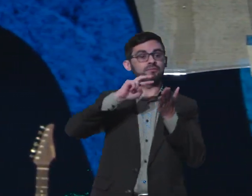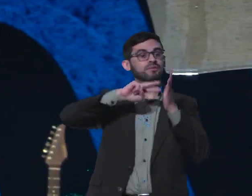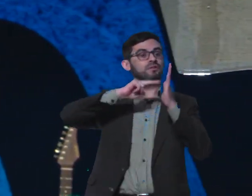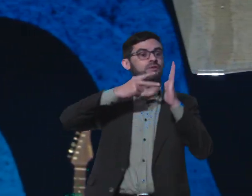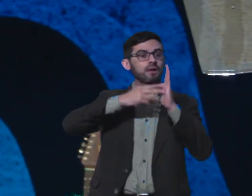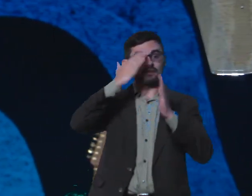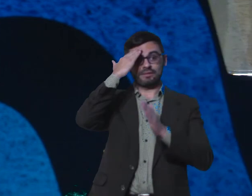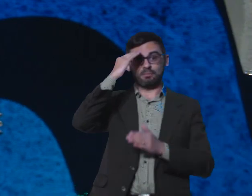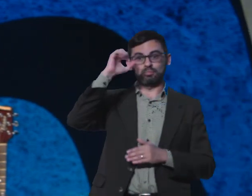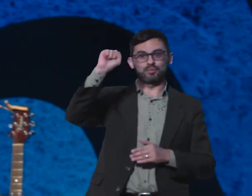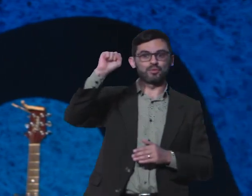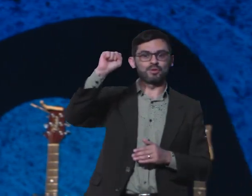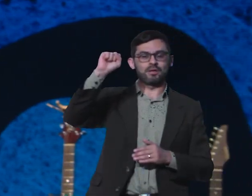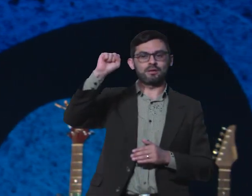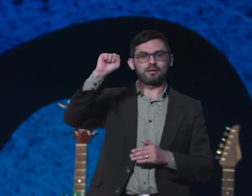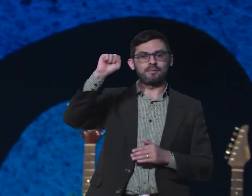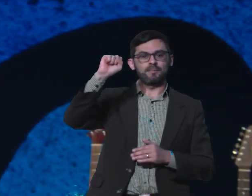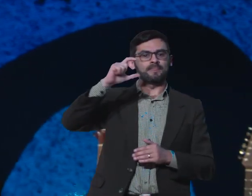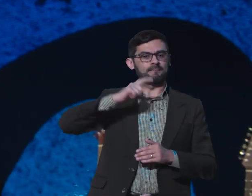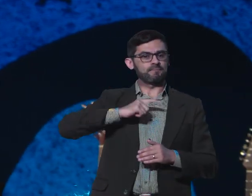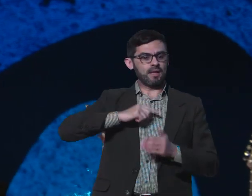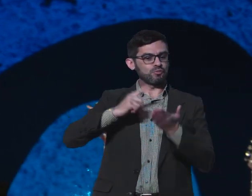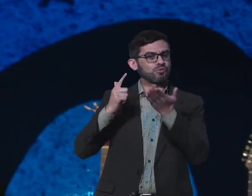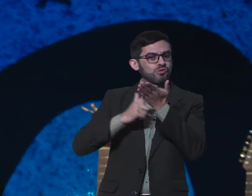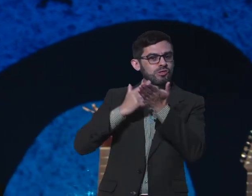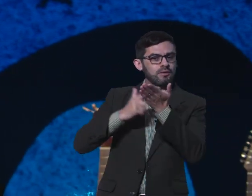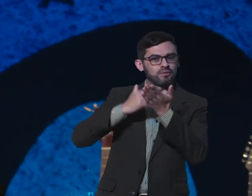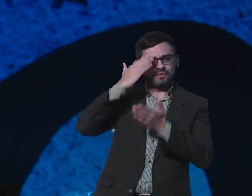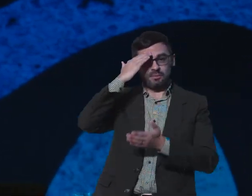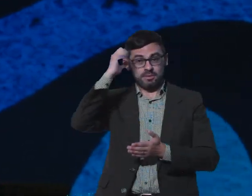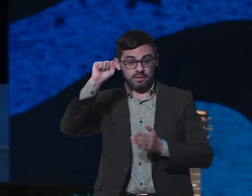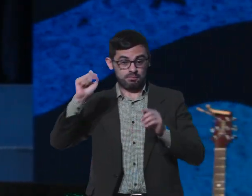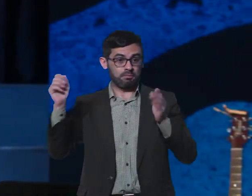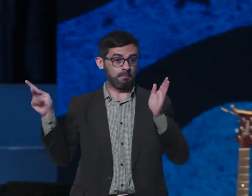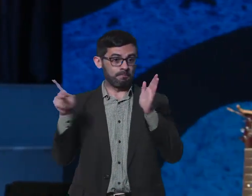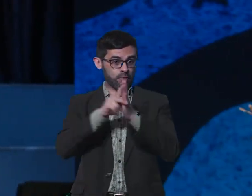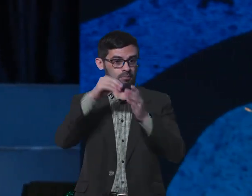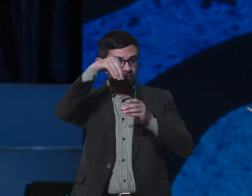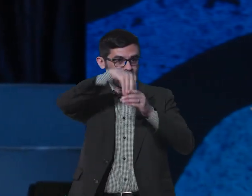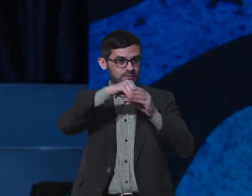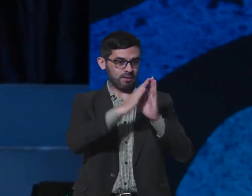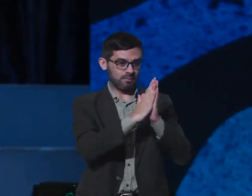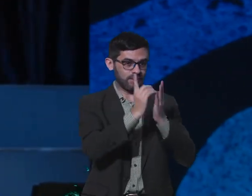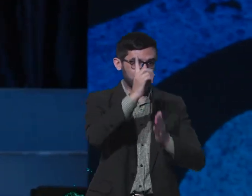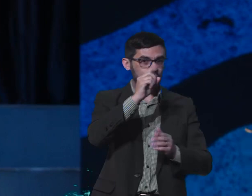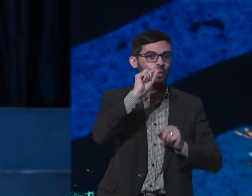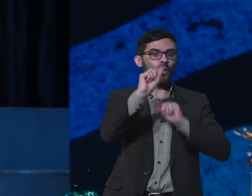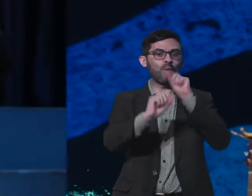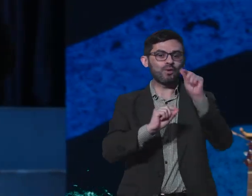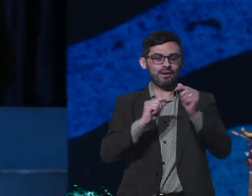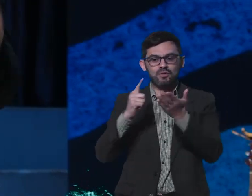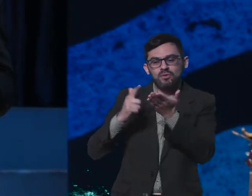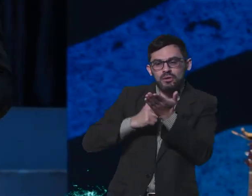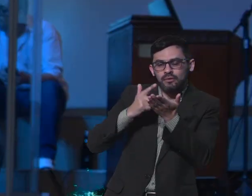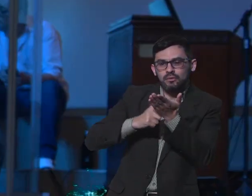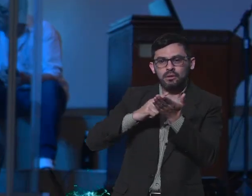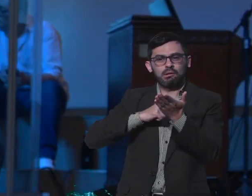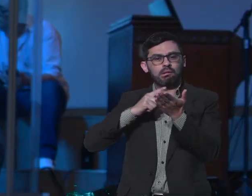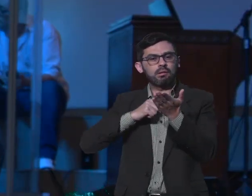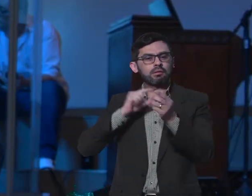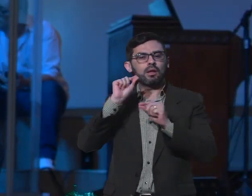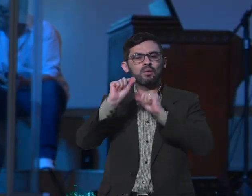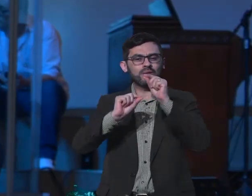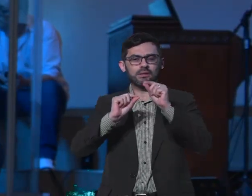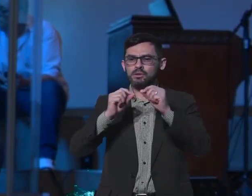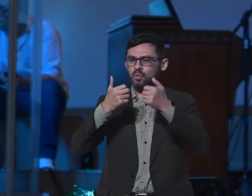sabedoria. Os livros sapienciais, ou os livros de sabedoria, são vistos como livros que contêm